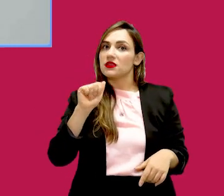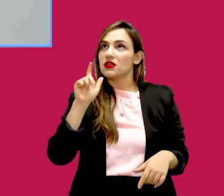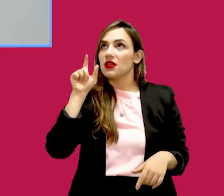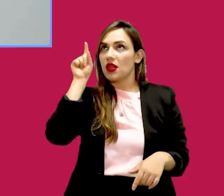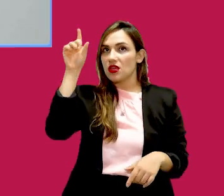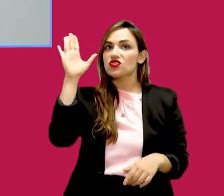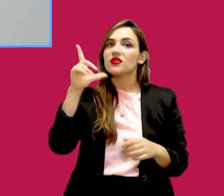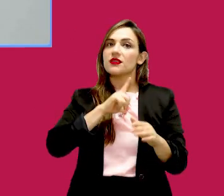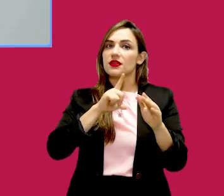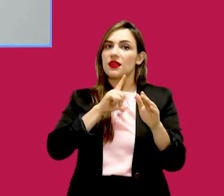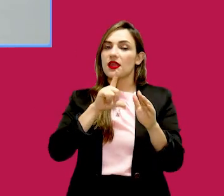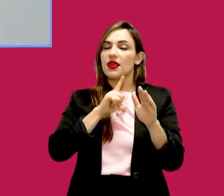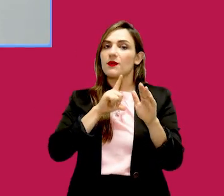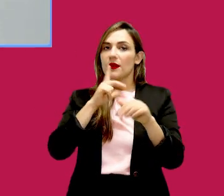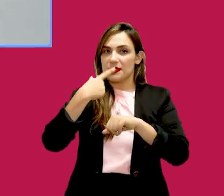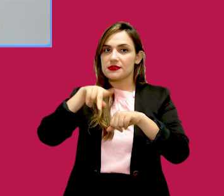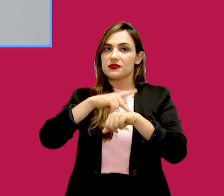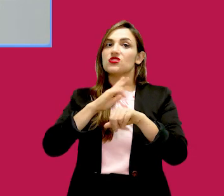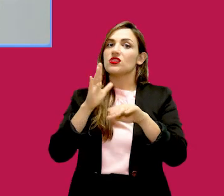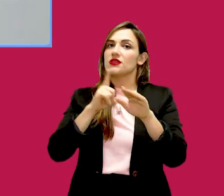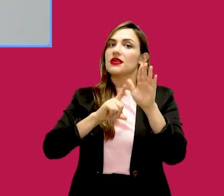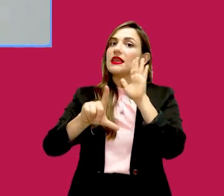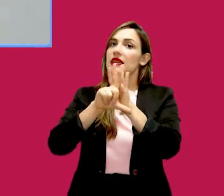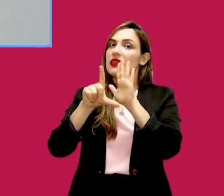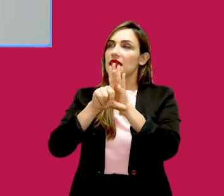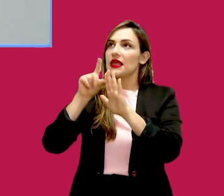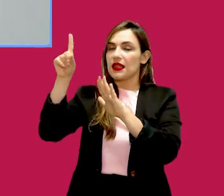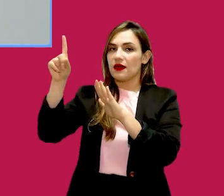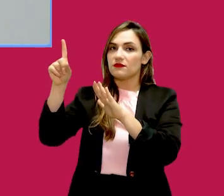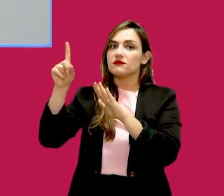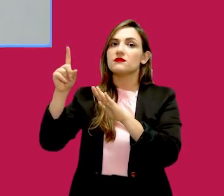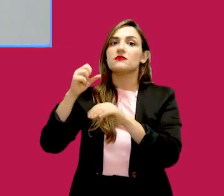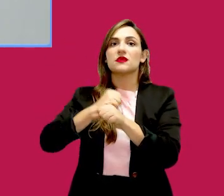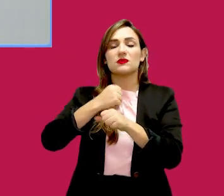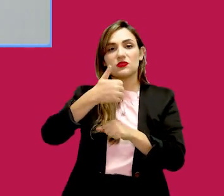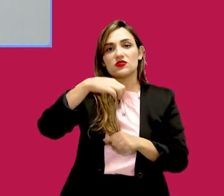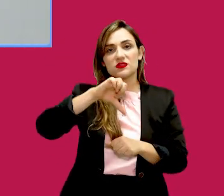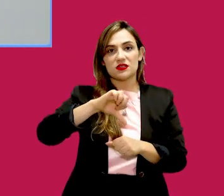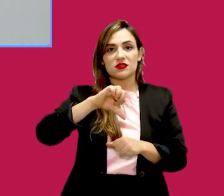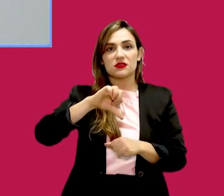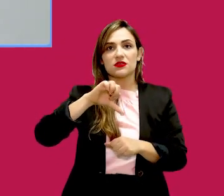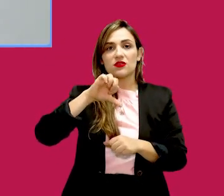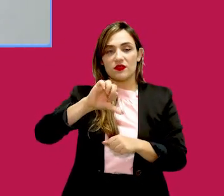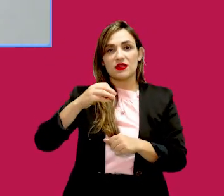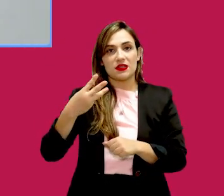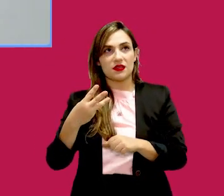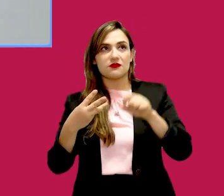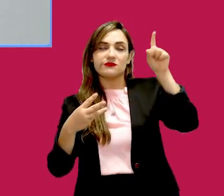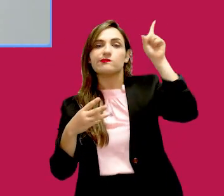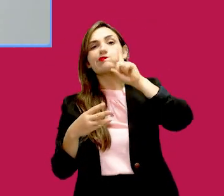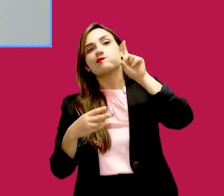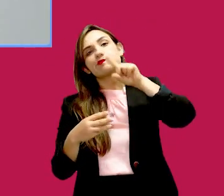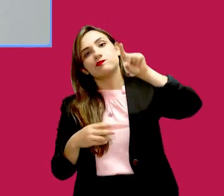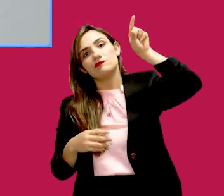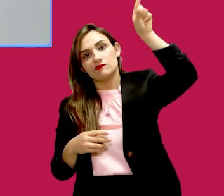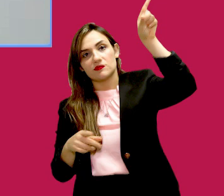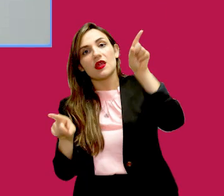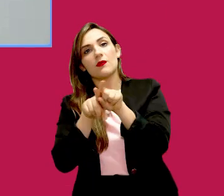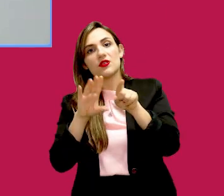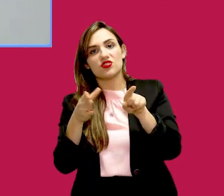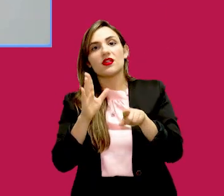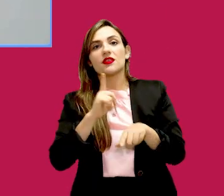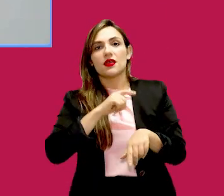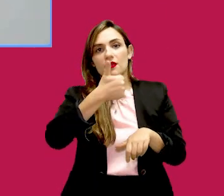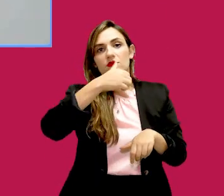1933 tem uma lei criminalizando essa conduta. Estados Unidos, desde a década de 90. E o Brasil, um pouco atrasado,